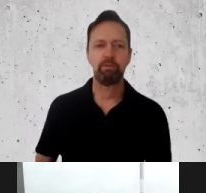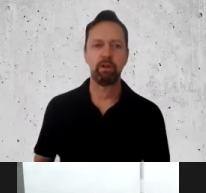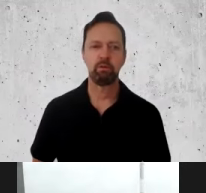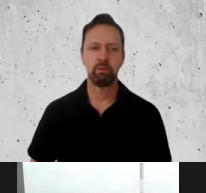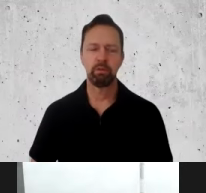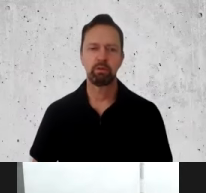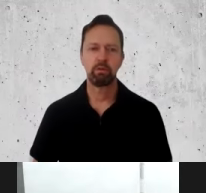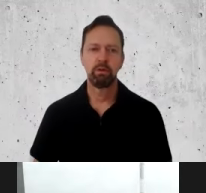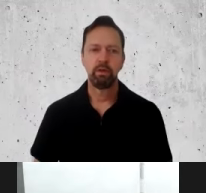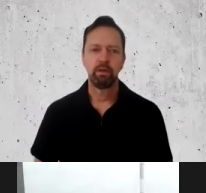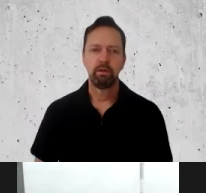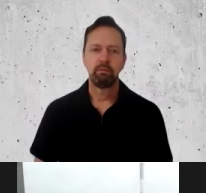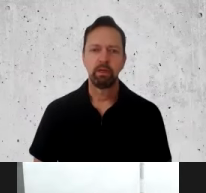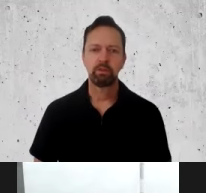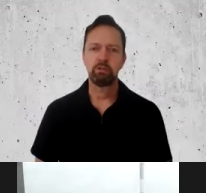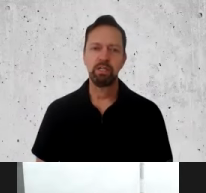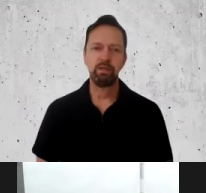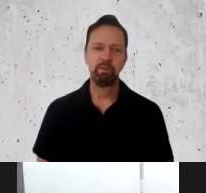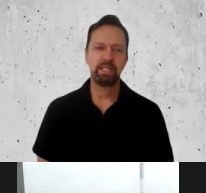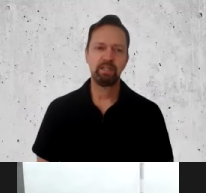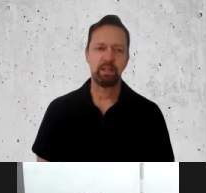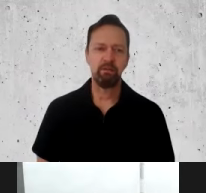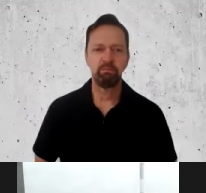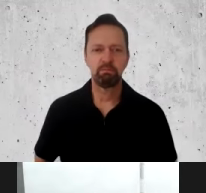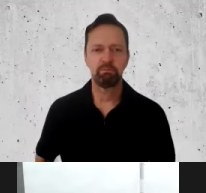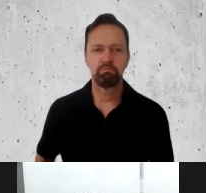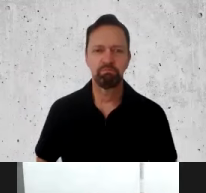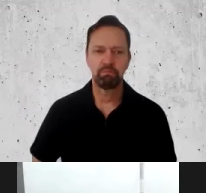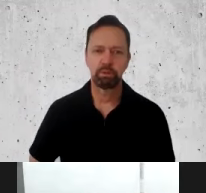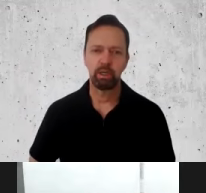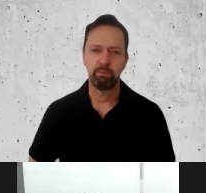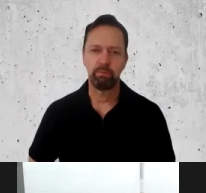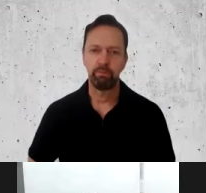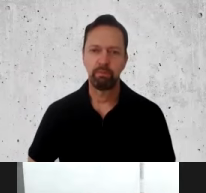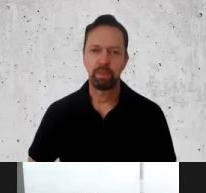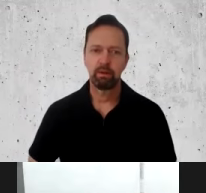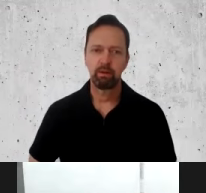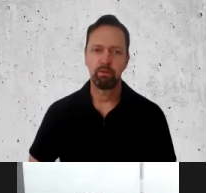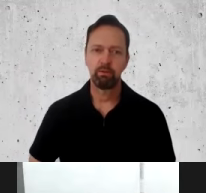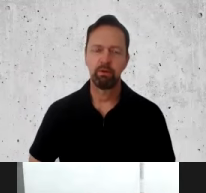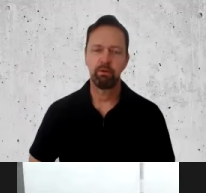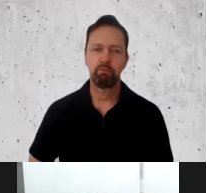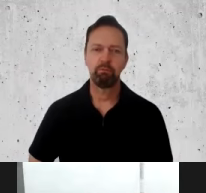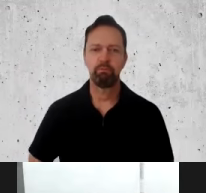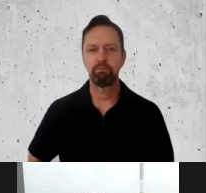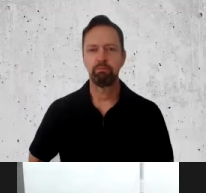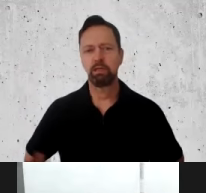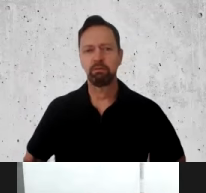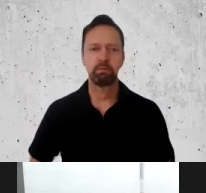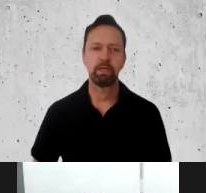que deve ter feito isso. Eu só não sei se precisa, né? Porque não